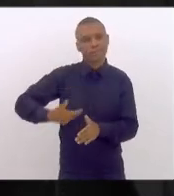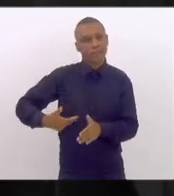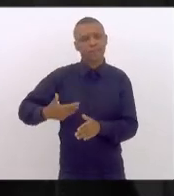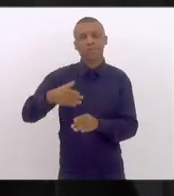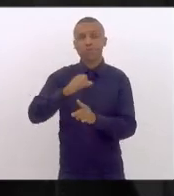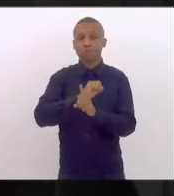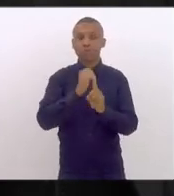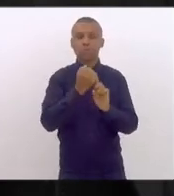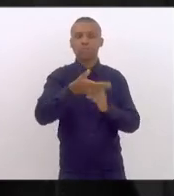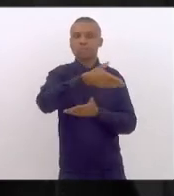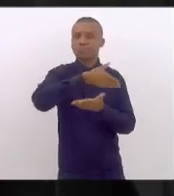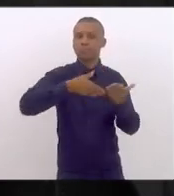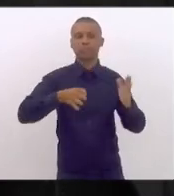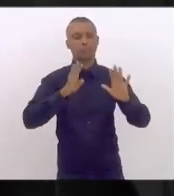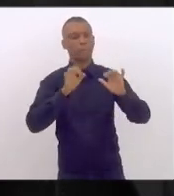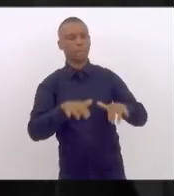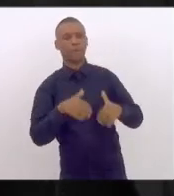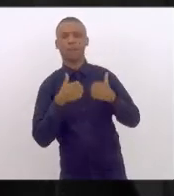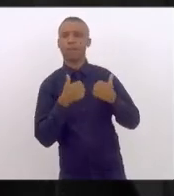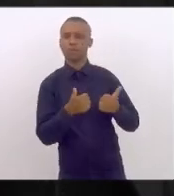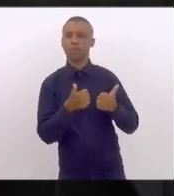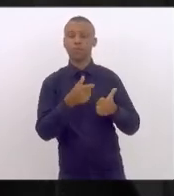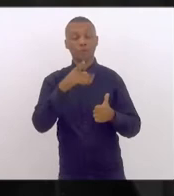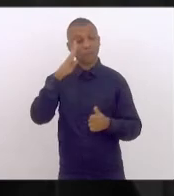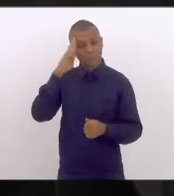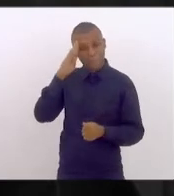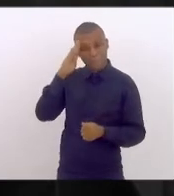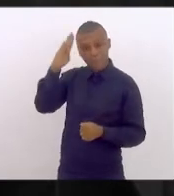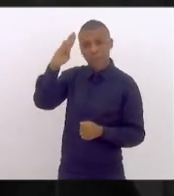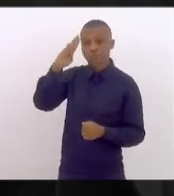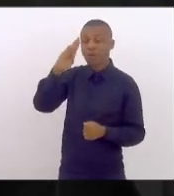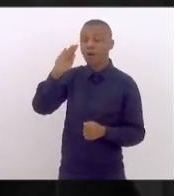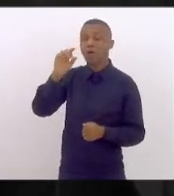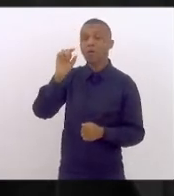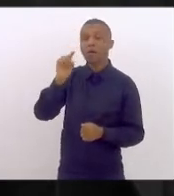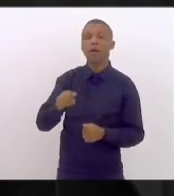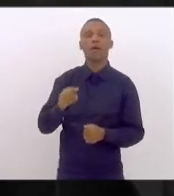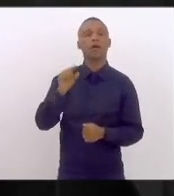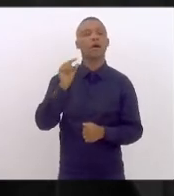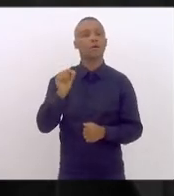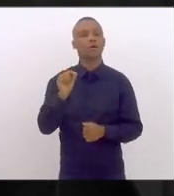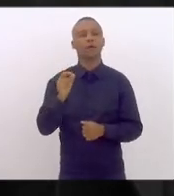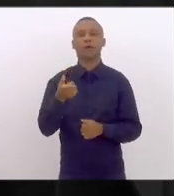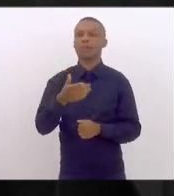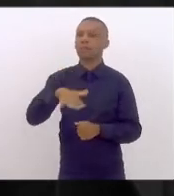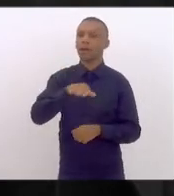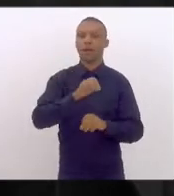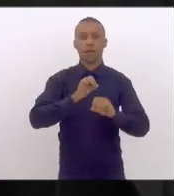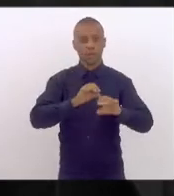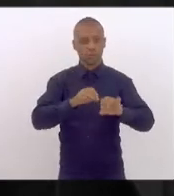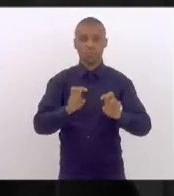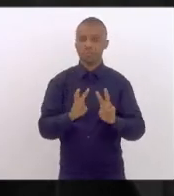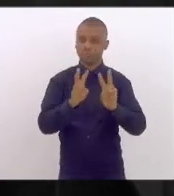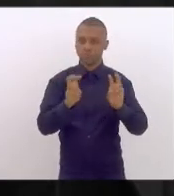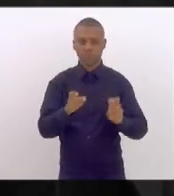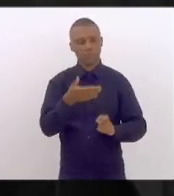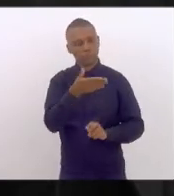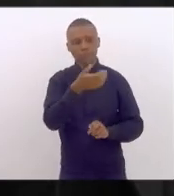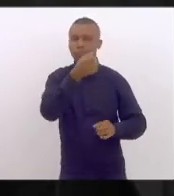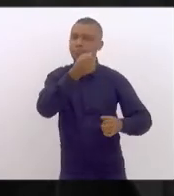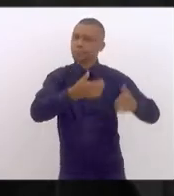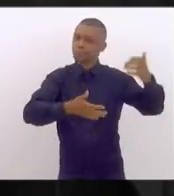social onde a prioridade seja de fato educação tema que vossa excelência